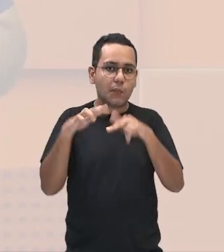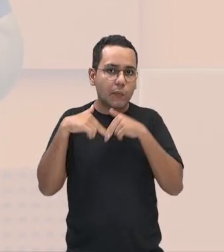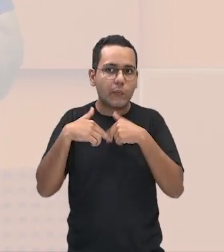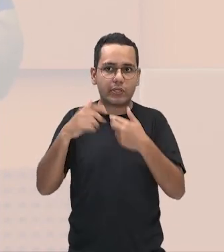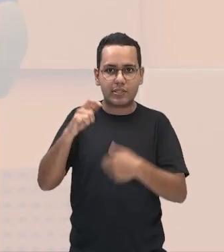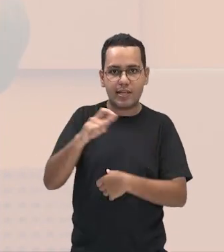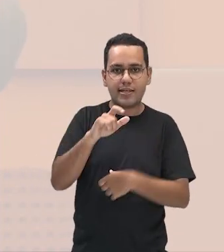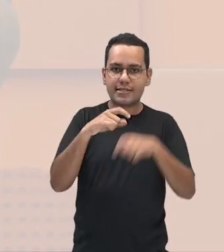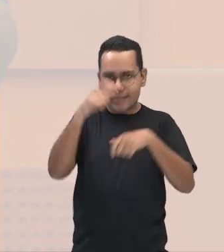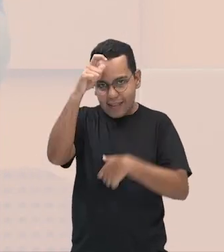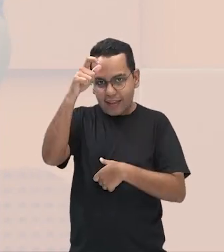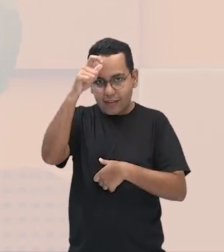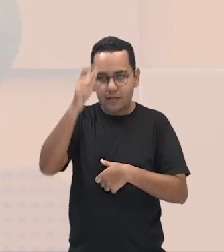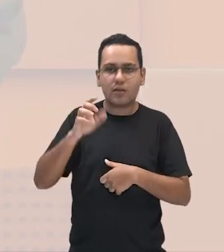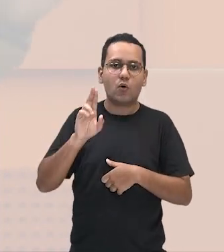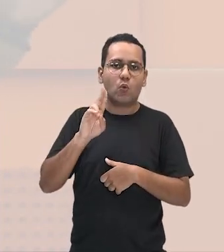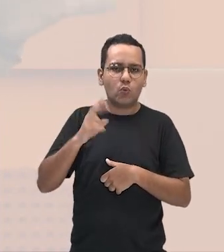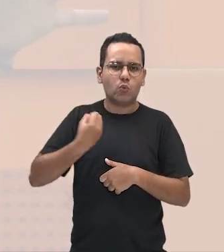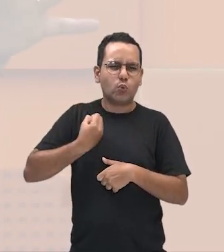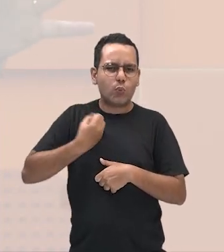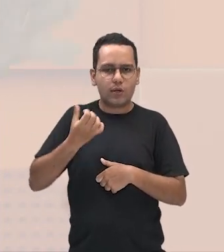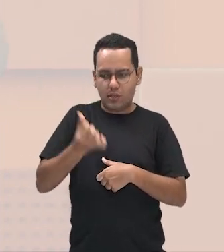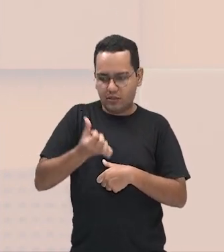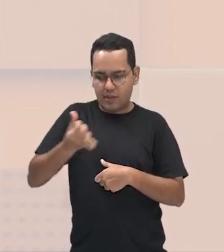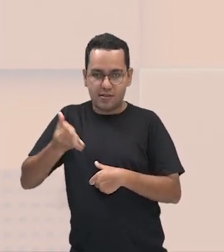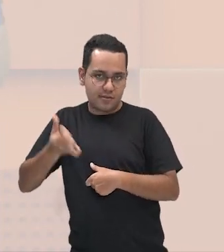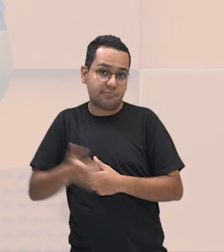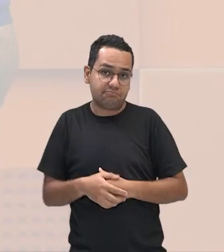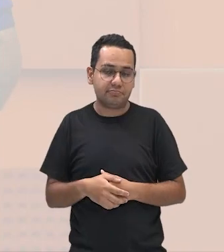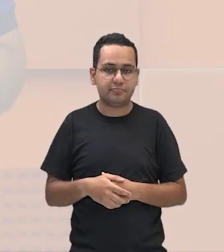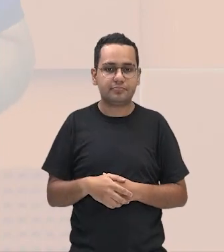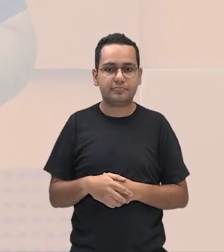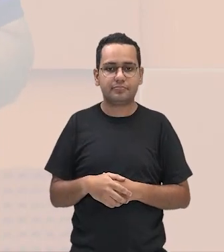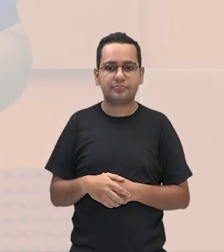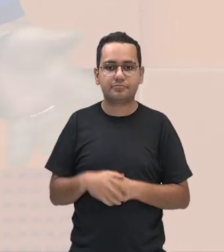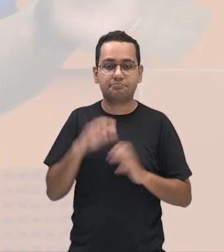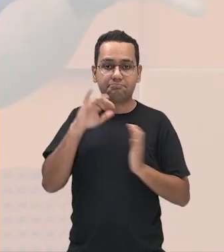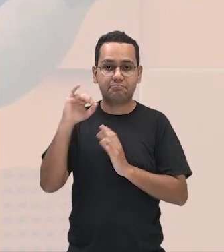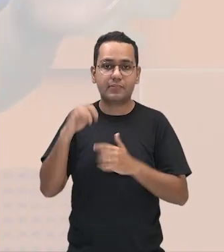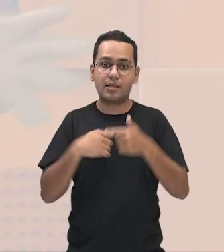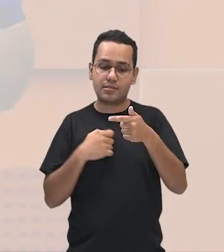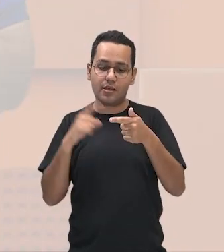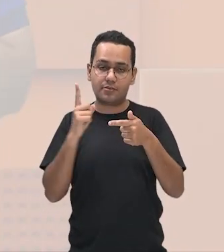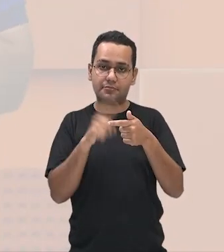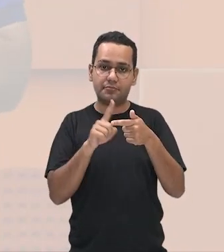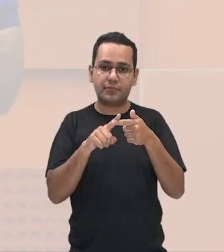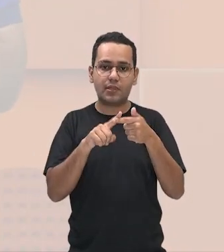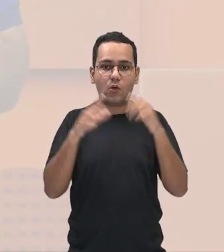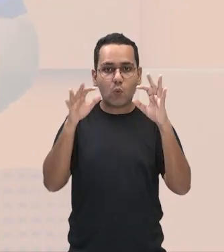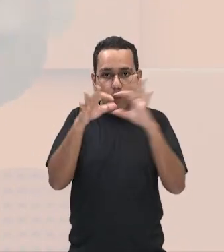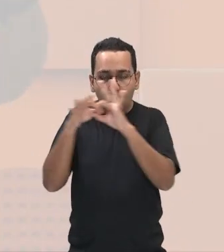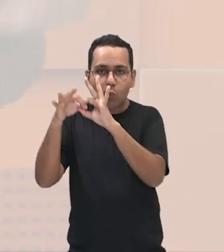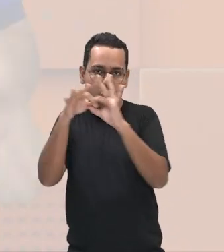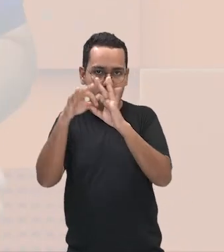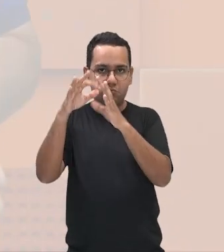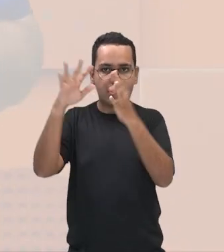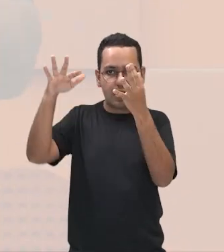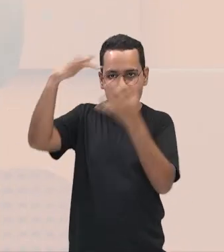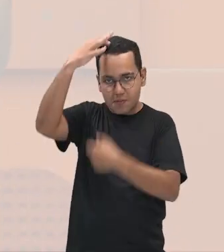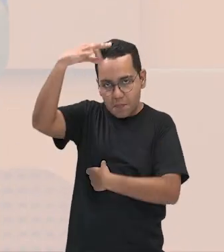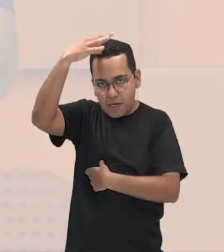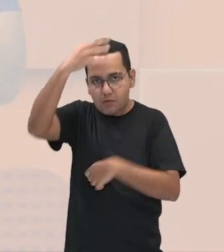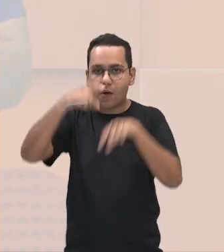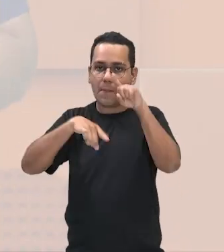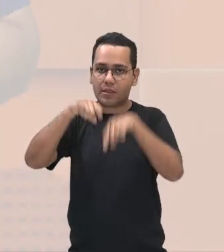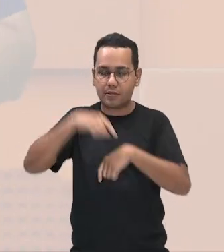666, e de certa forma, né, todo mundo tem medo desse número. O número 7, ao unir o espiritual e o material, o 3